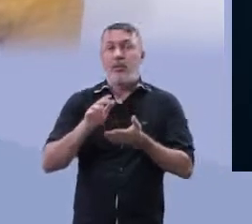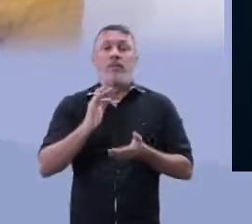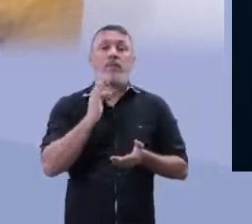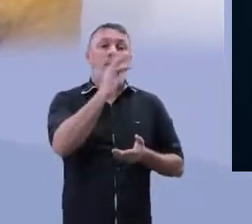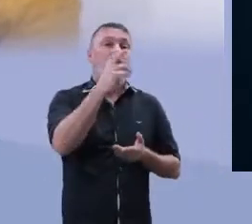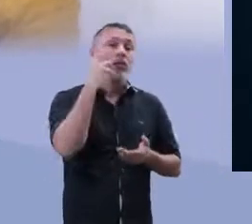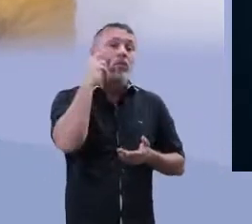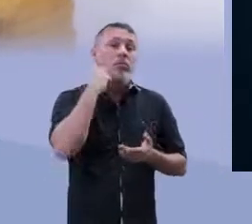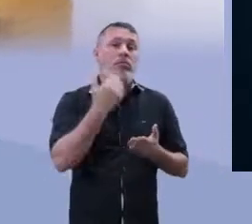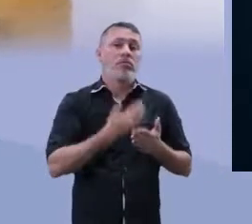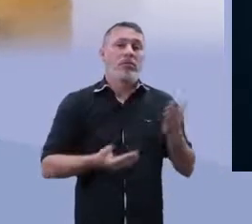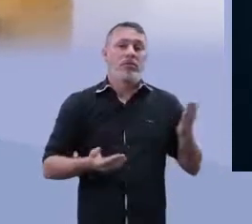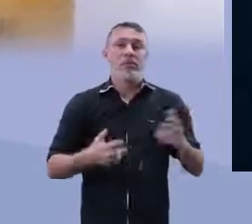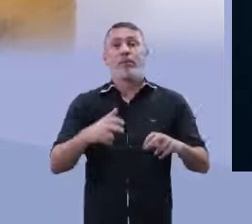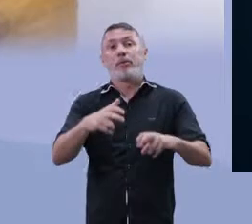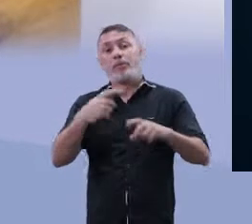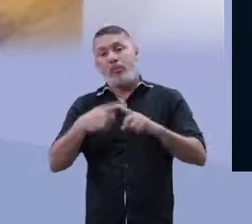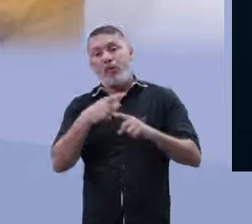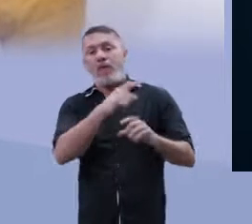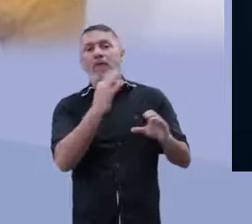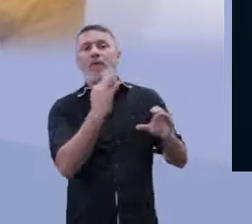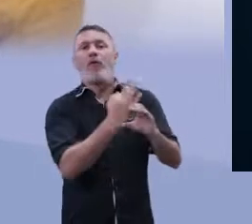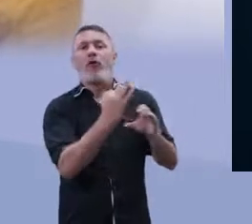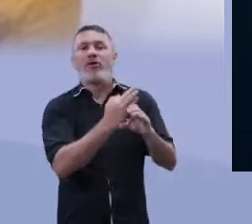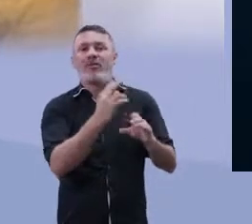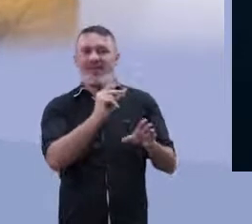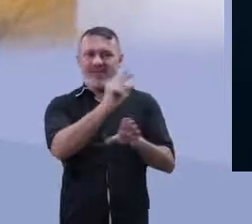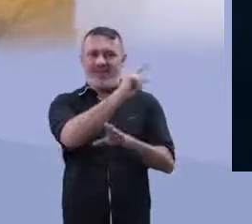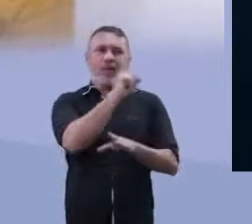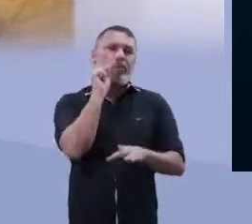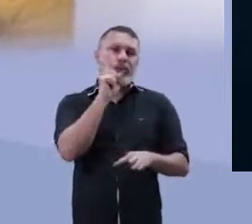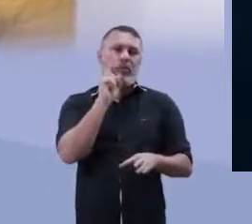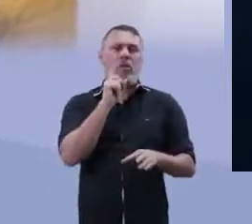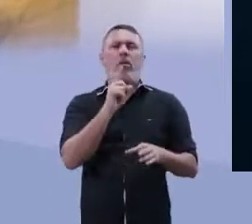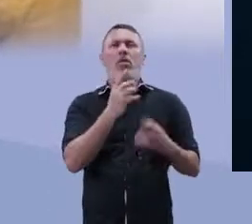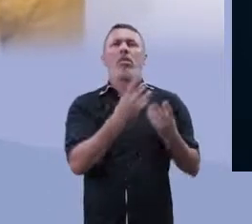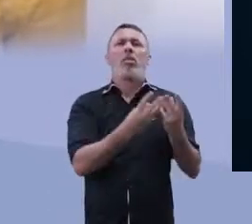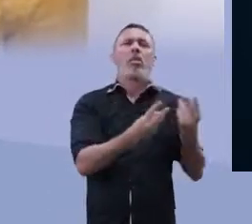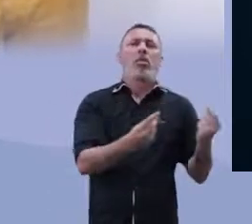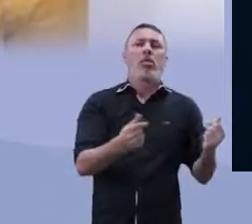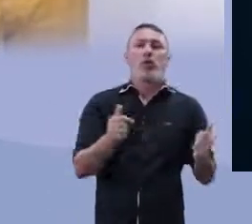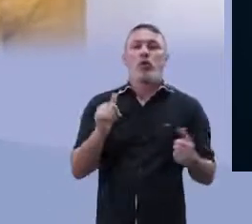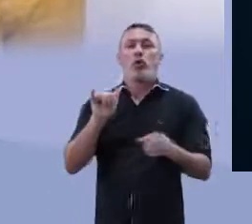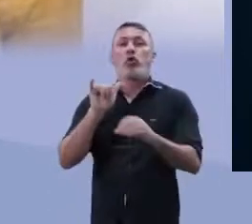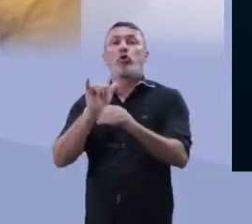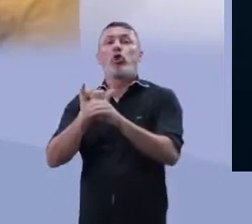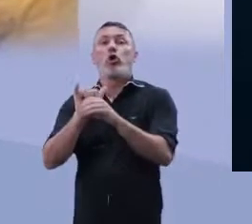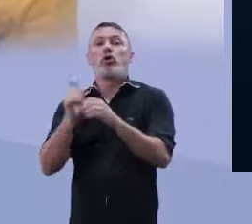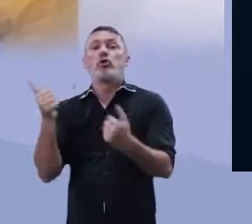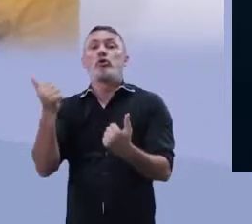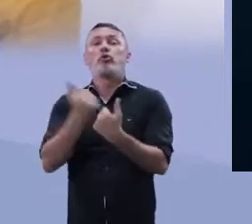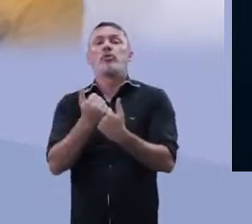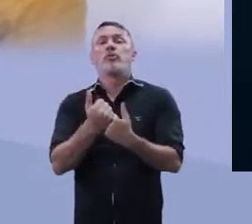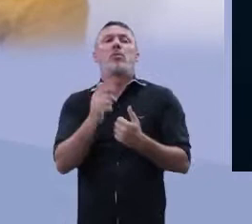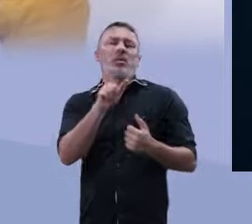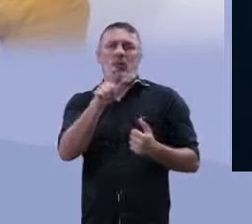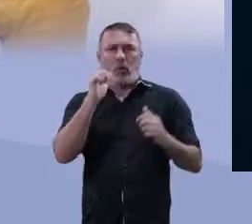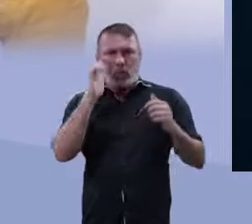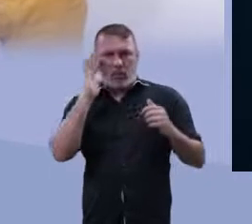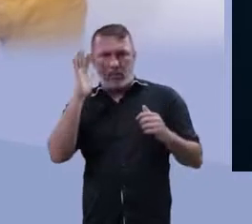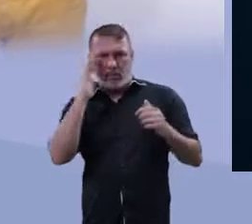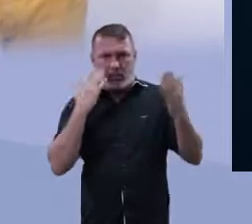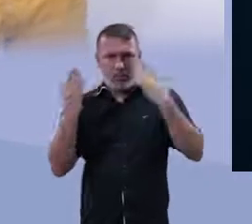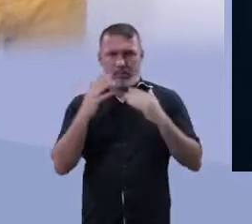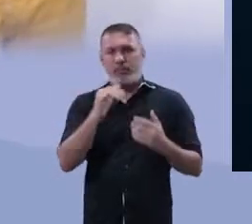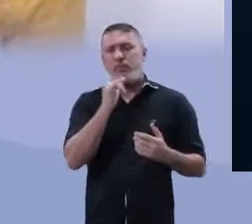perde futuramente. Por que o Fordismo caiu em desuso? Vamos só pensar num exemplo prático. Se um veículo é produzido